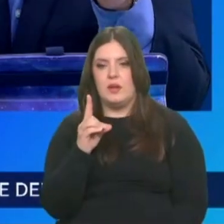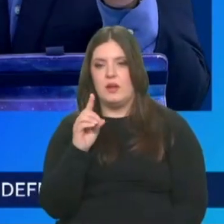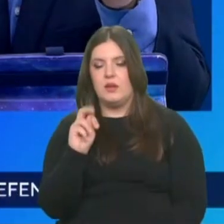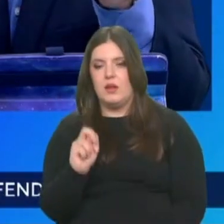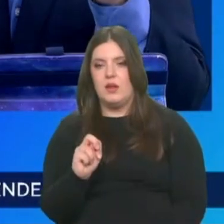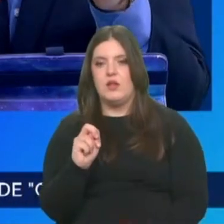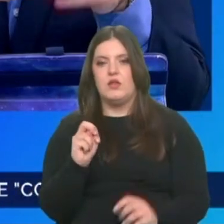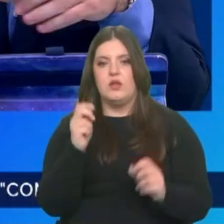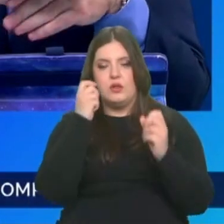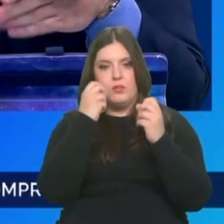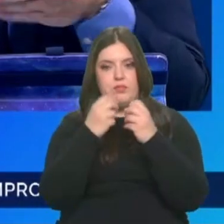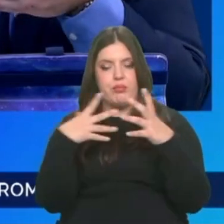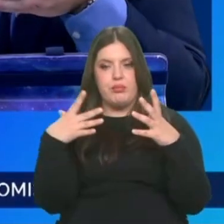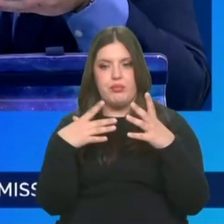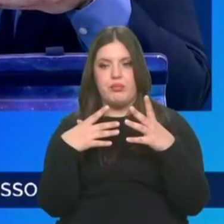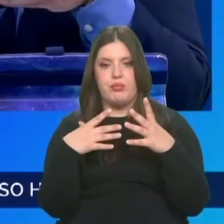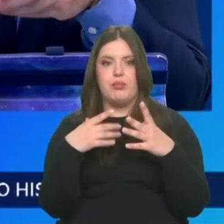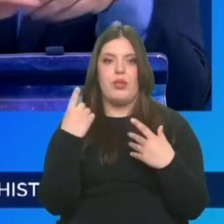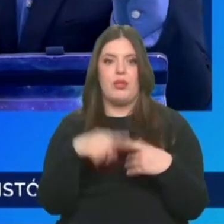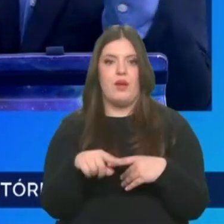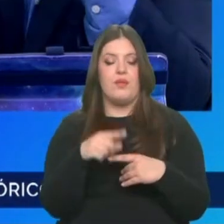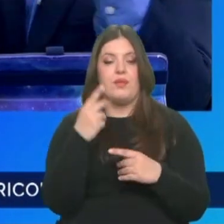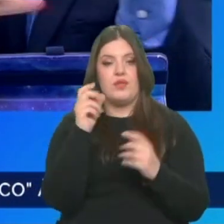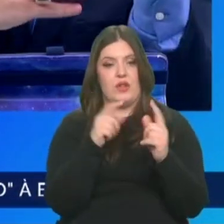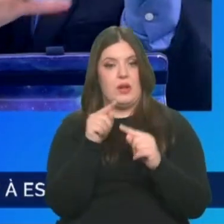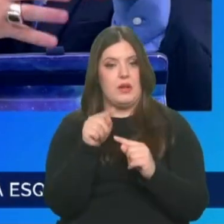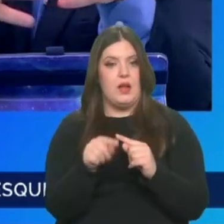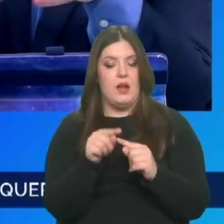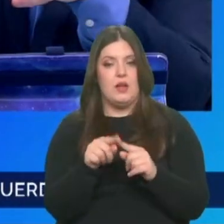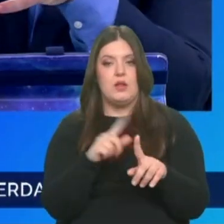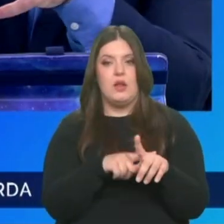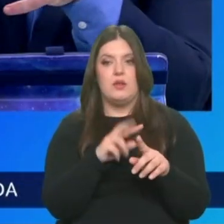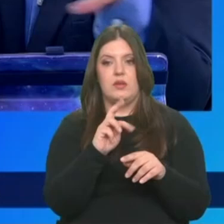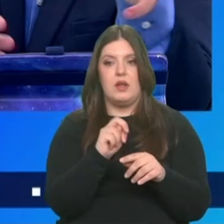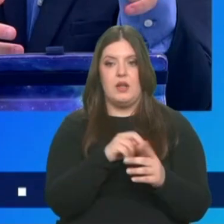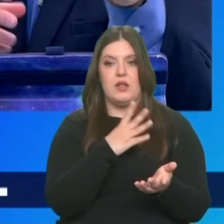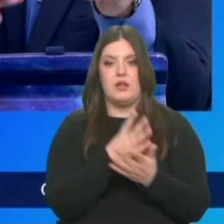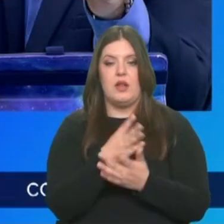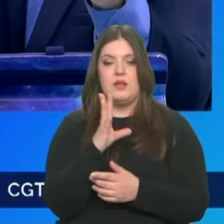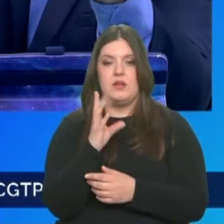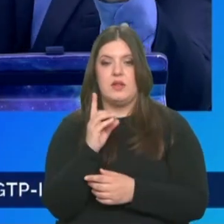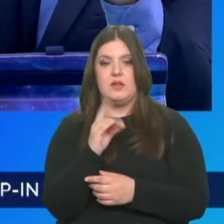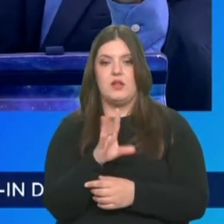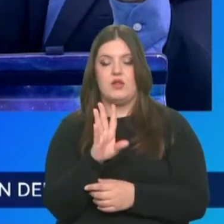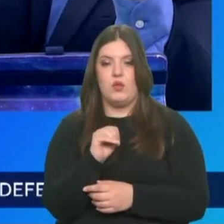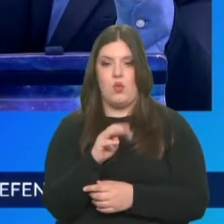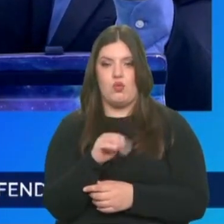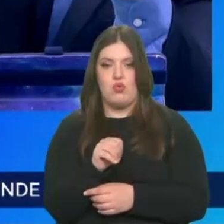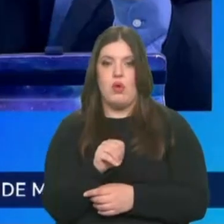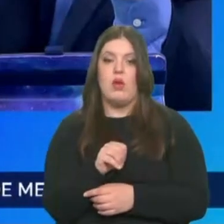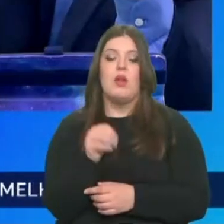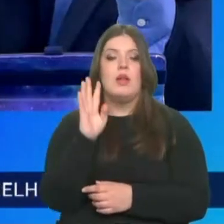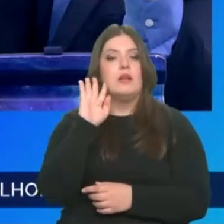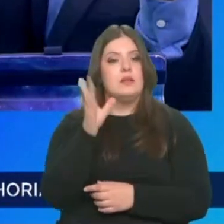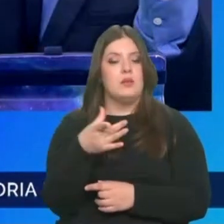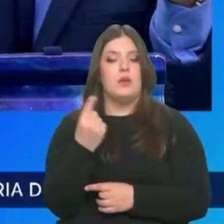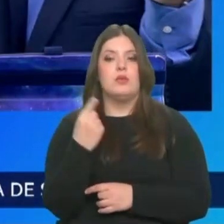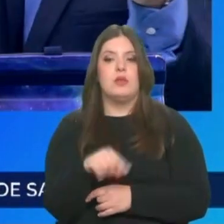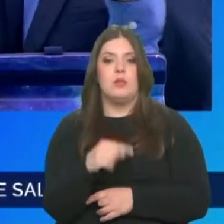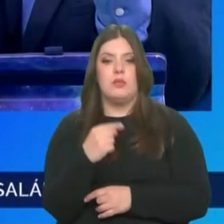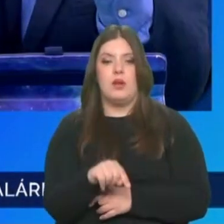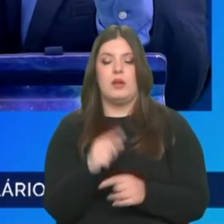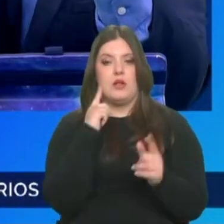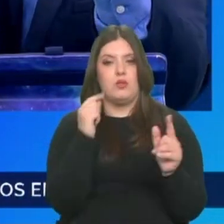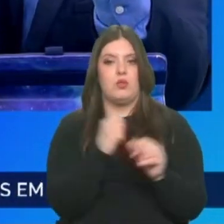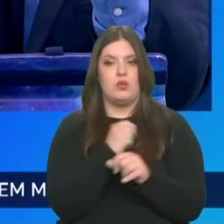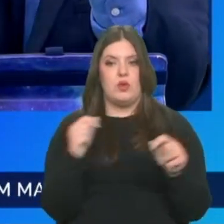463 flares que teve esta anã vermelha, que duraram entre 3 a 16 segundos. Sabemos também que há explosão e depois, como acontece em